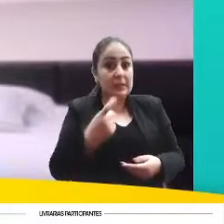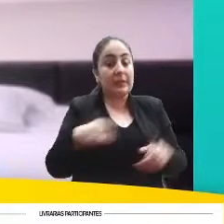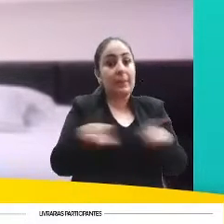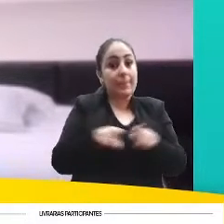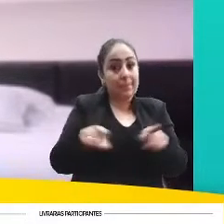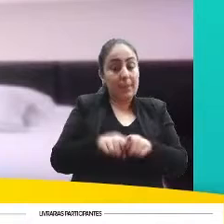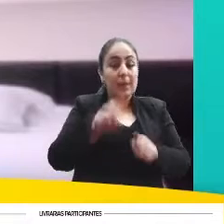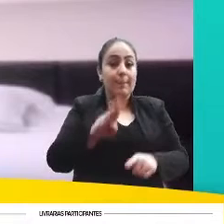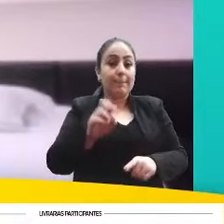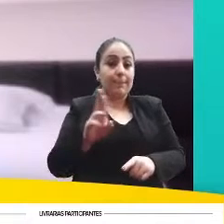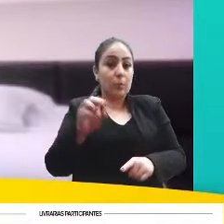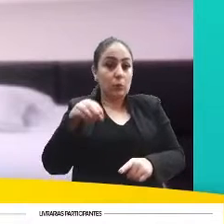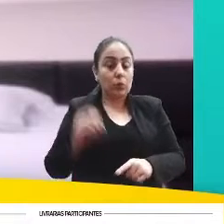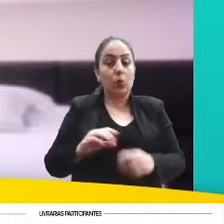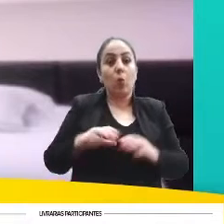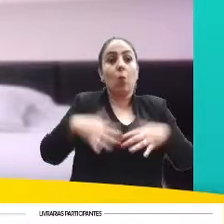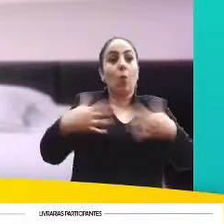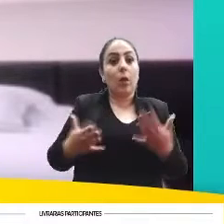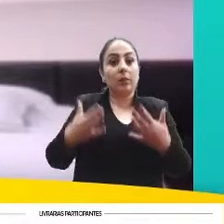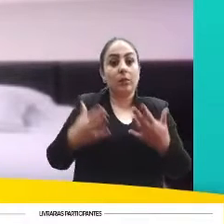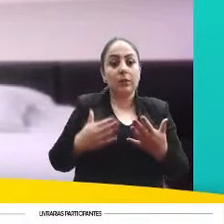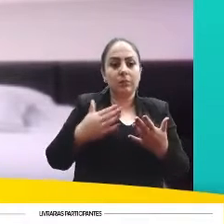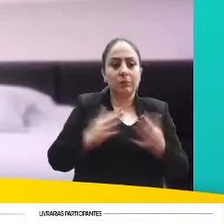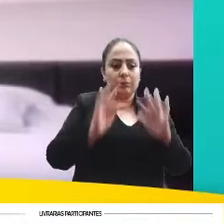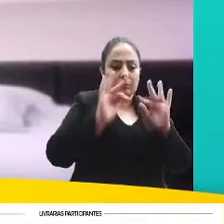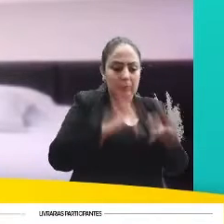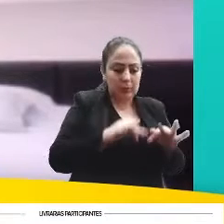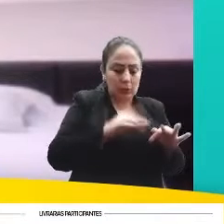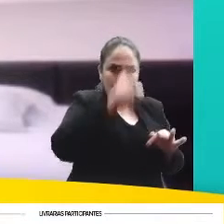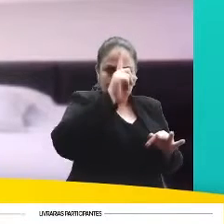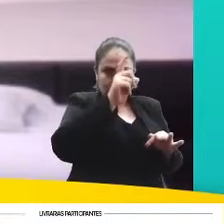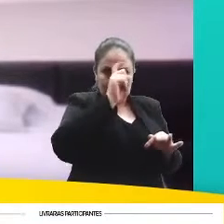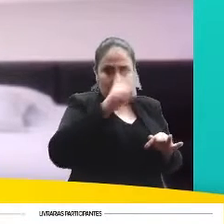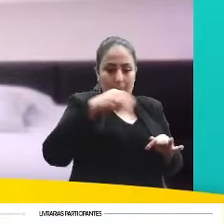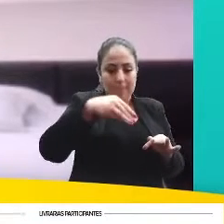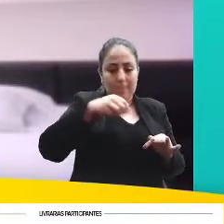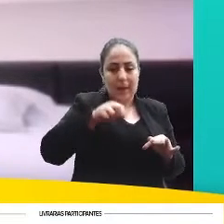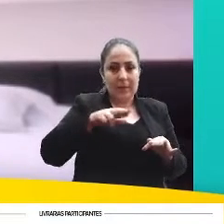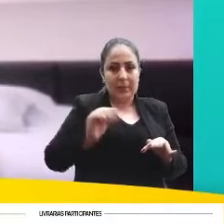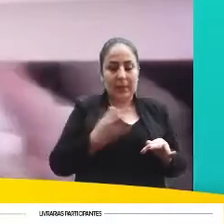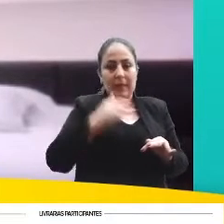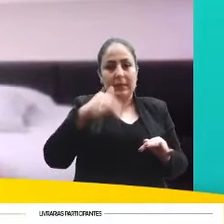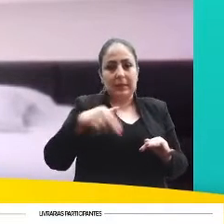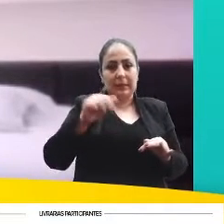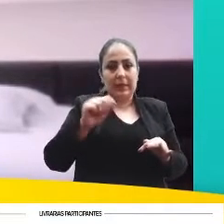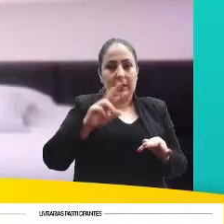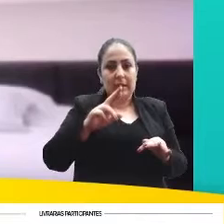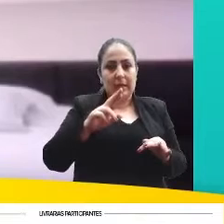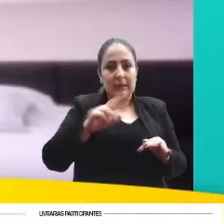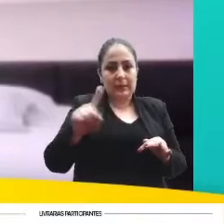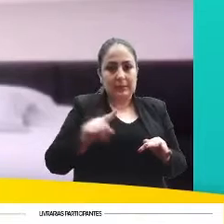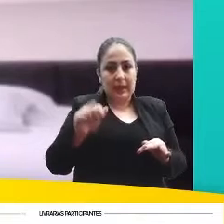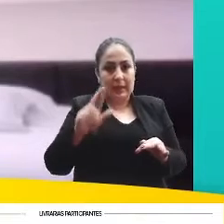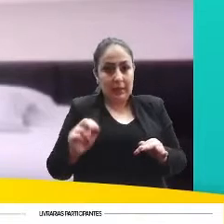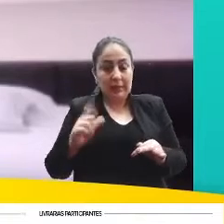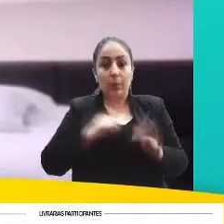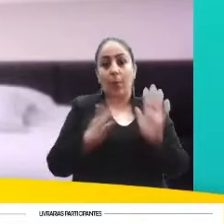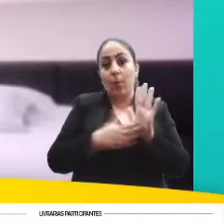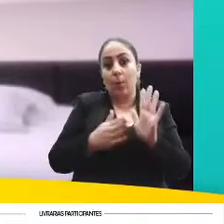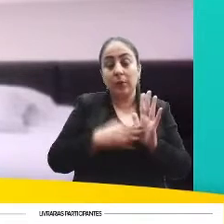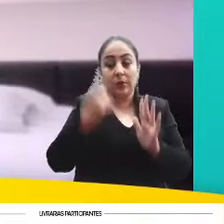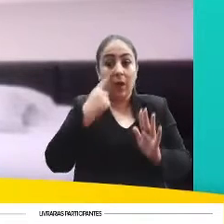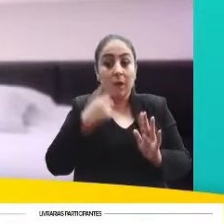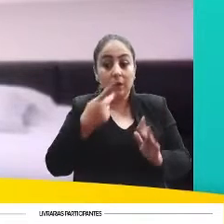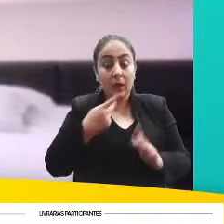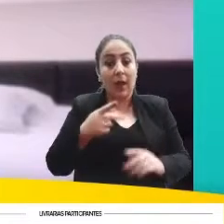Bruno, que quando ele vai sair do Hospital Maria de Nazaré, há uma proposta para ele, é dito assim: